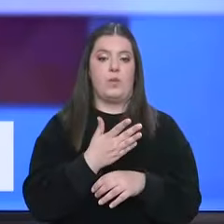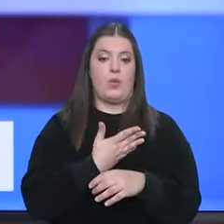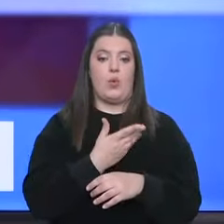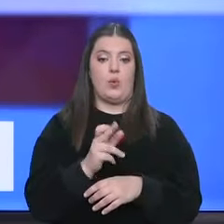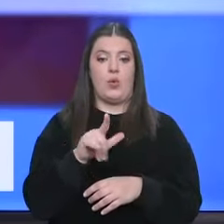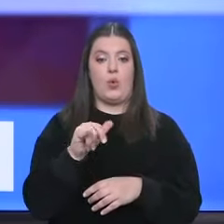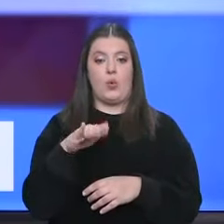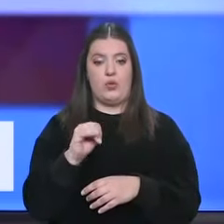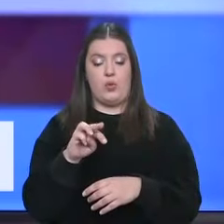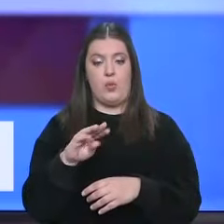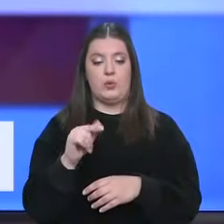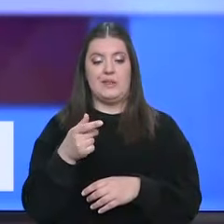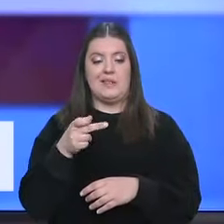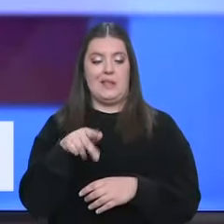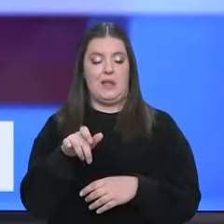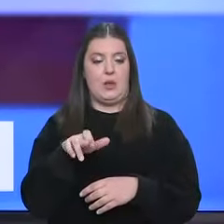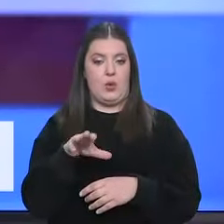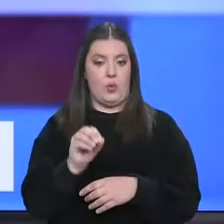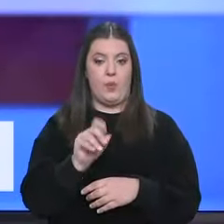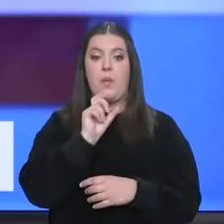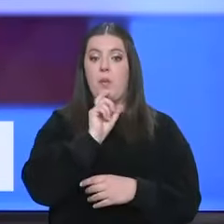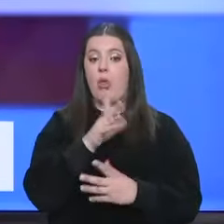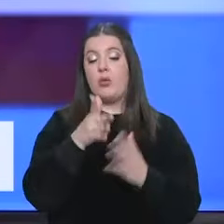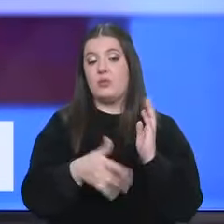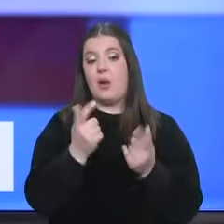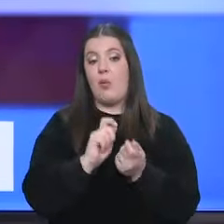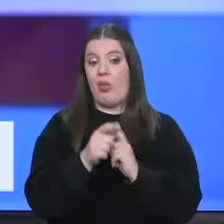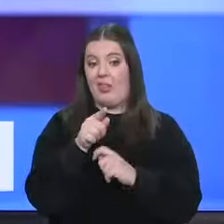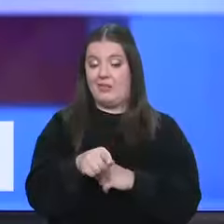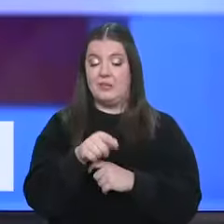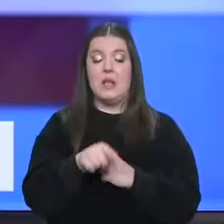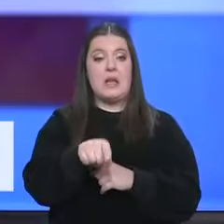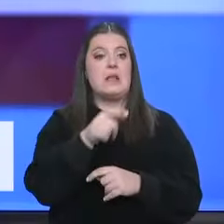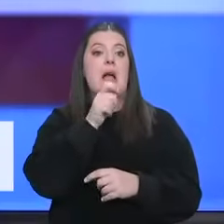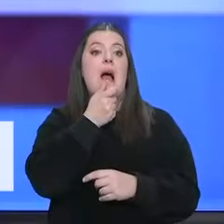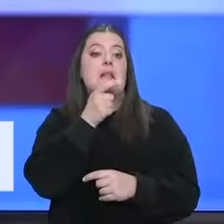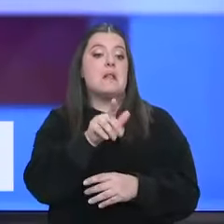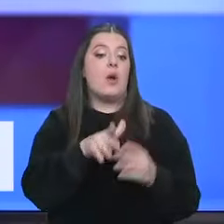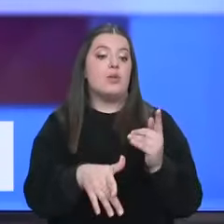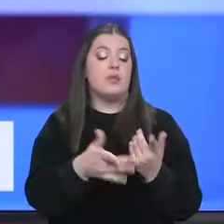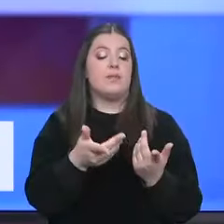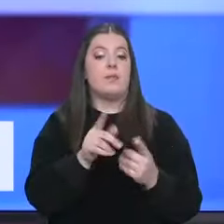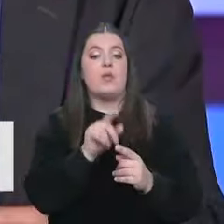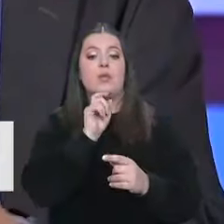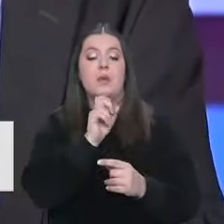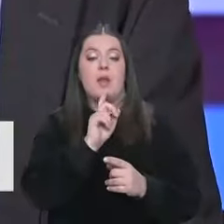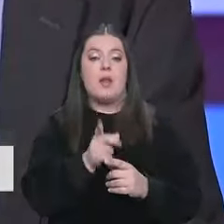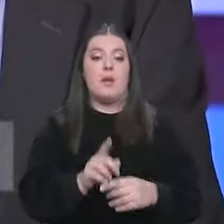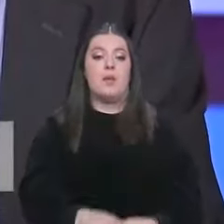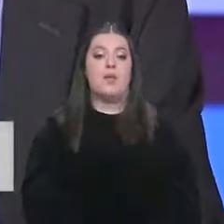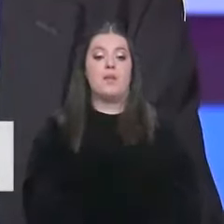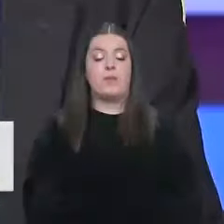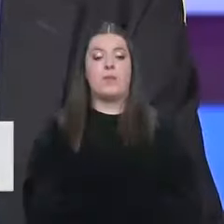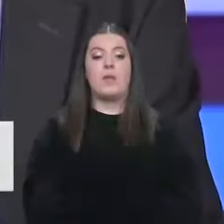Montenegro e e pode acontecer que isto se altere e Então nesse caso isso está em aberto vamos ver então essa essa possibil como é natural